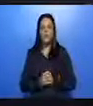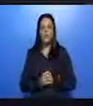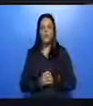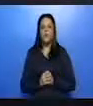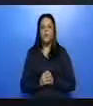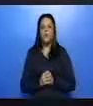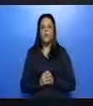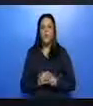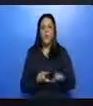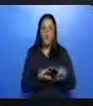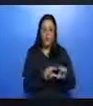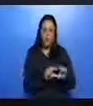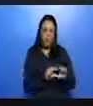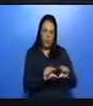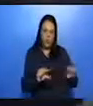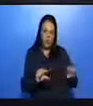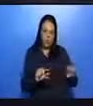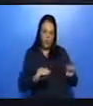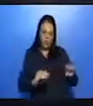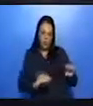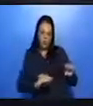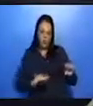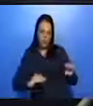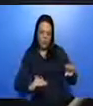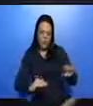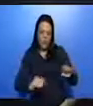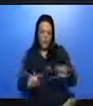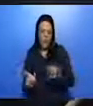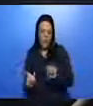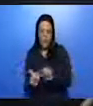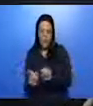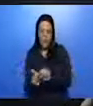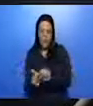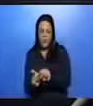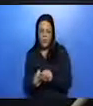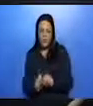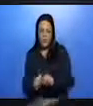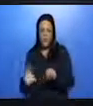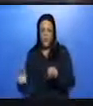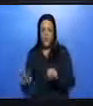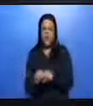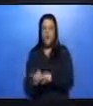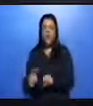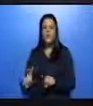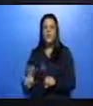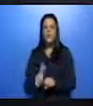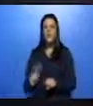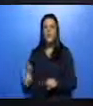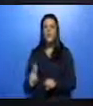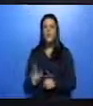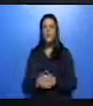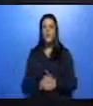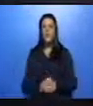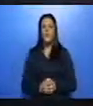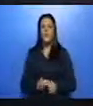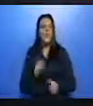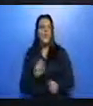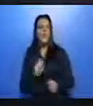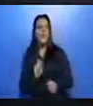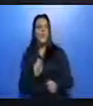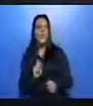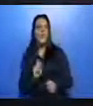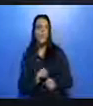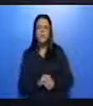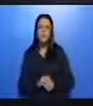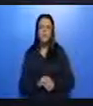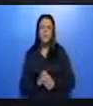substantiva. Agora nós vamos ver a completiva nominal. Apresenta função de quê? Por que ela tem esse